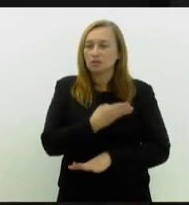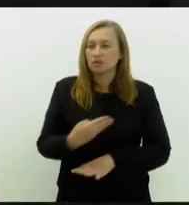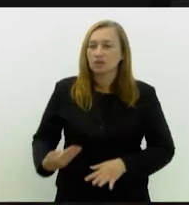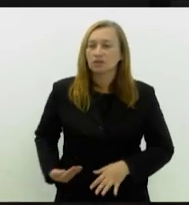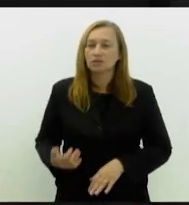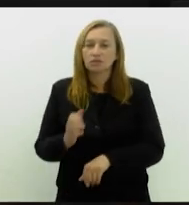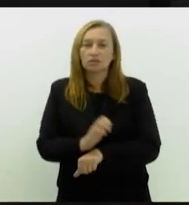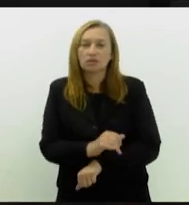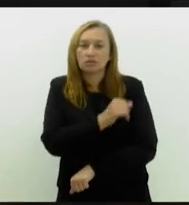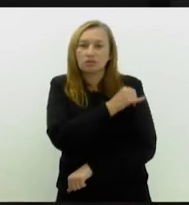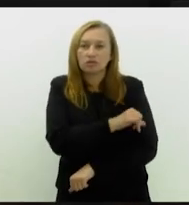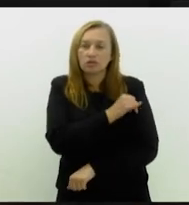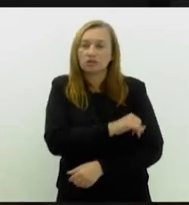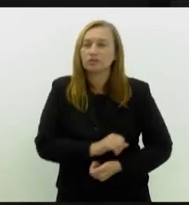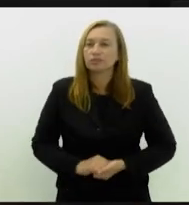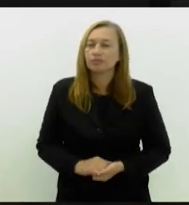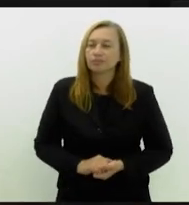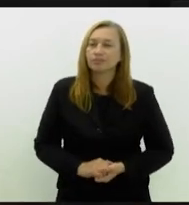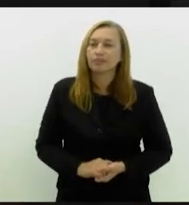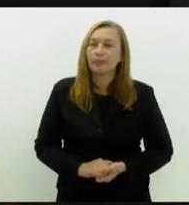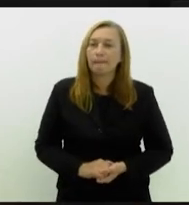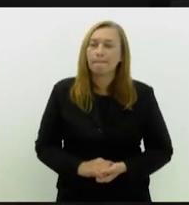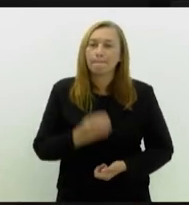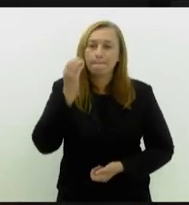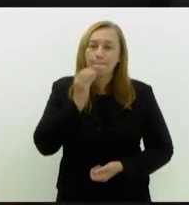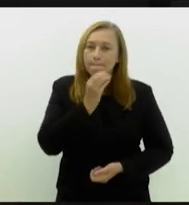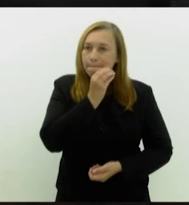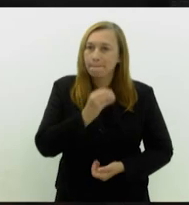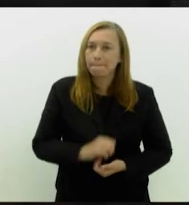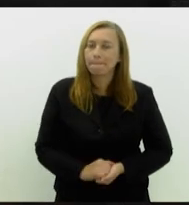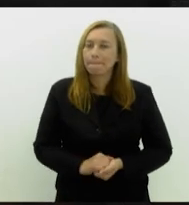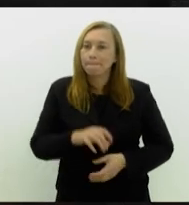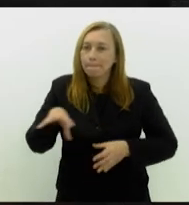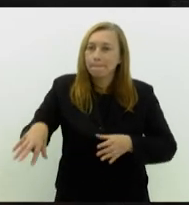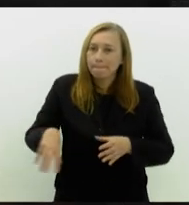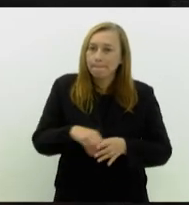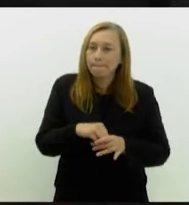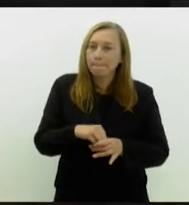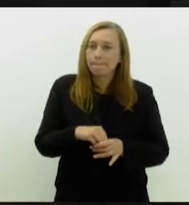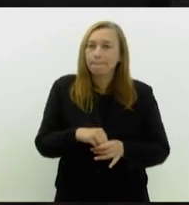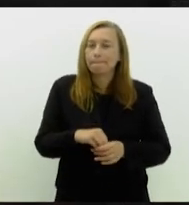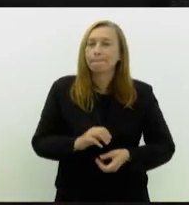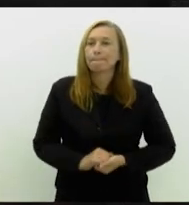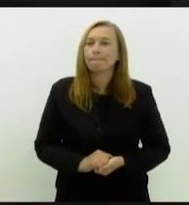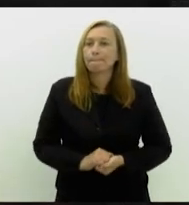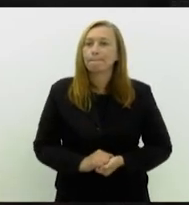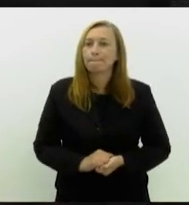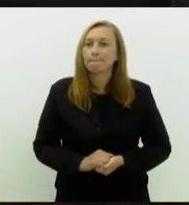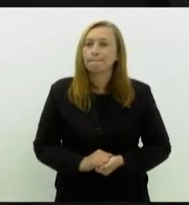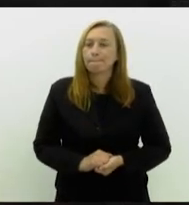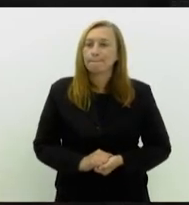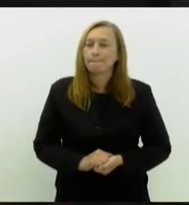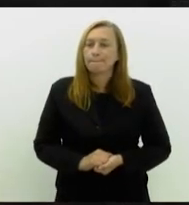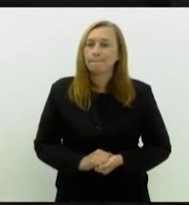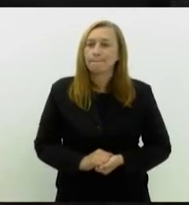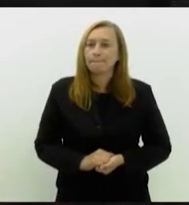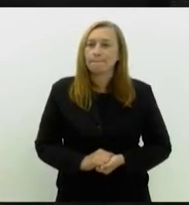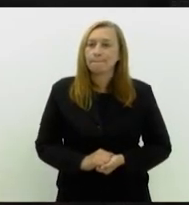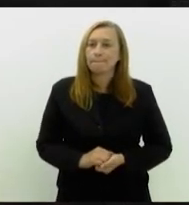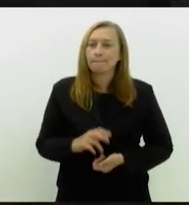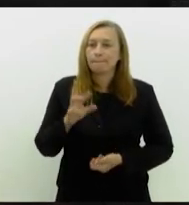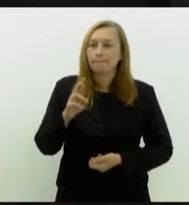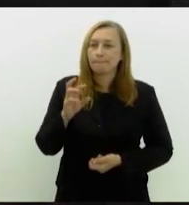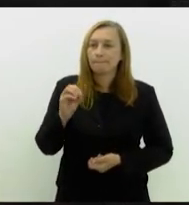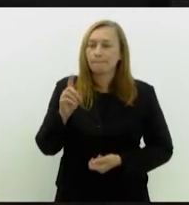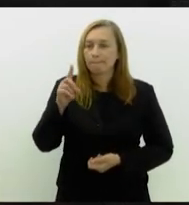do Estado do Rio de Janeiro sor Cláudio Castro a implantação da da Rodovia do